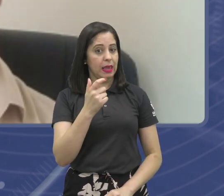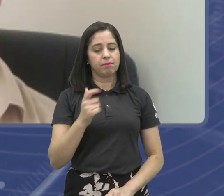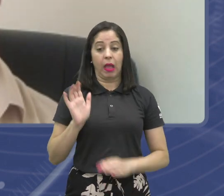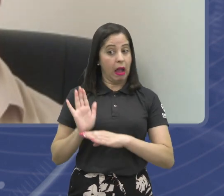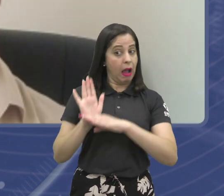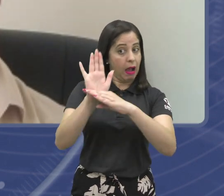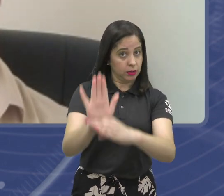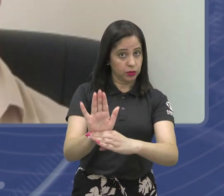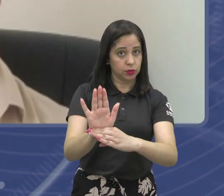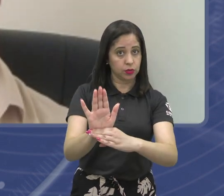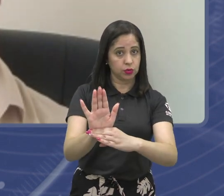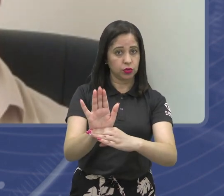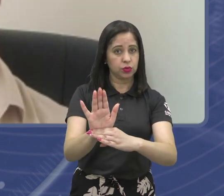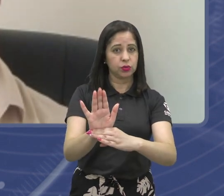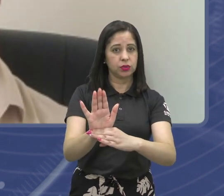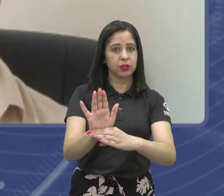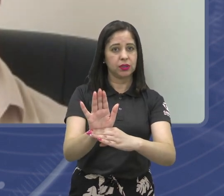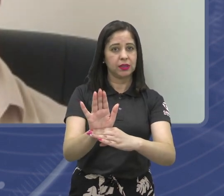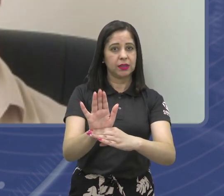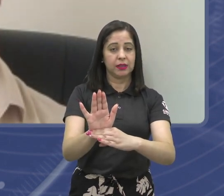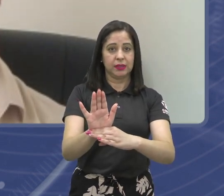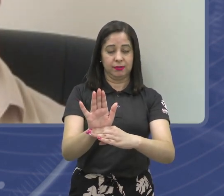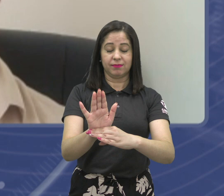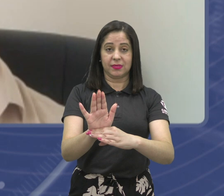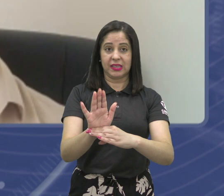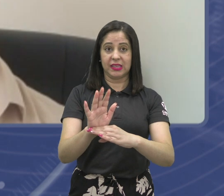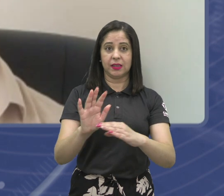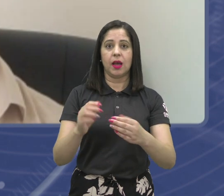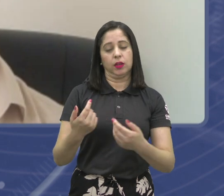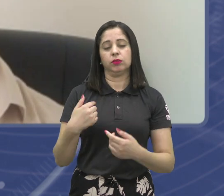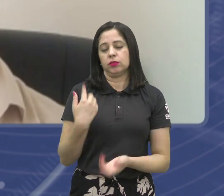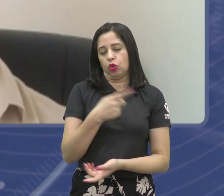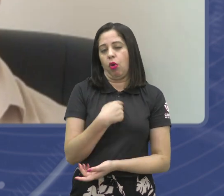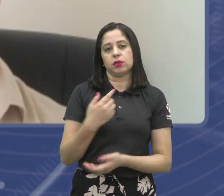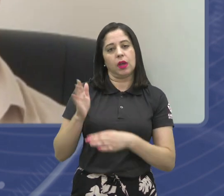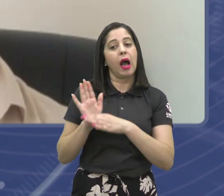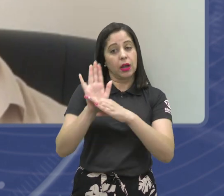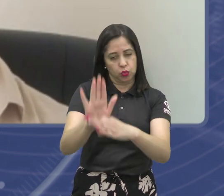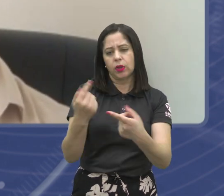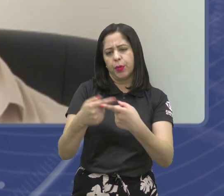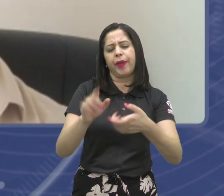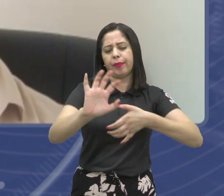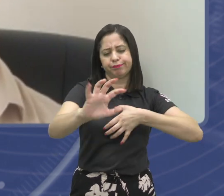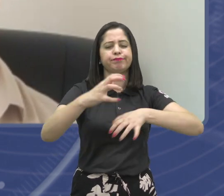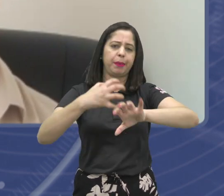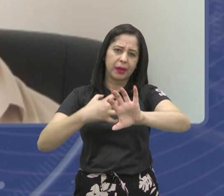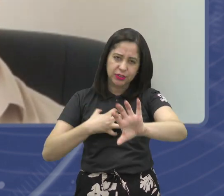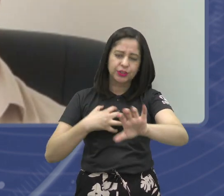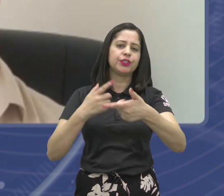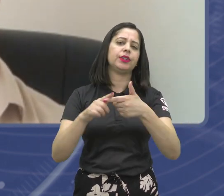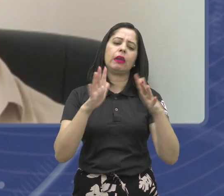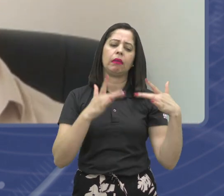né, a gente faz mais pela pessoa, né, porque tem a questão da empatia que a gente está falando, né, de você se